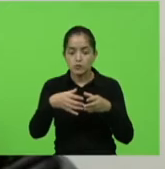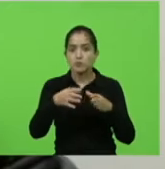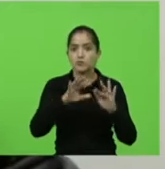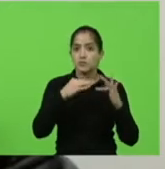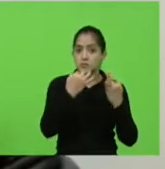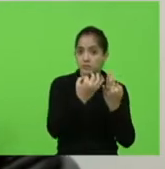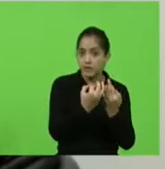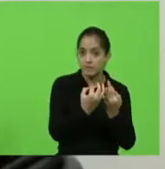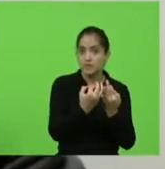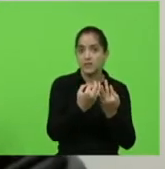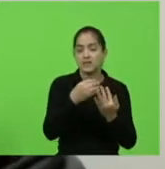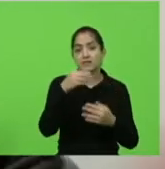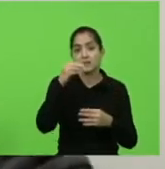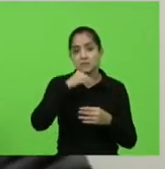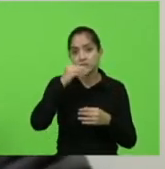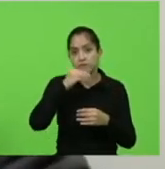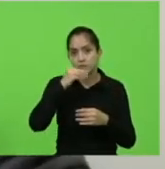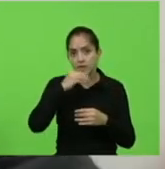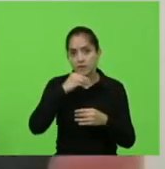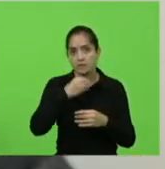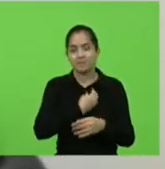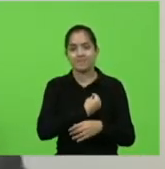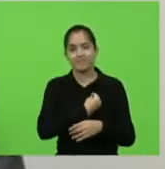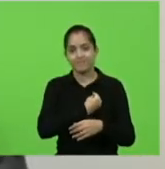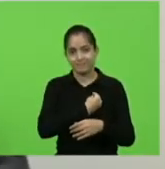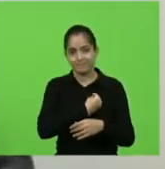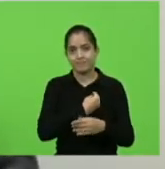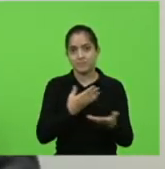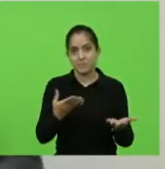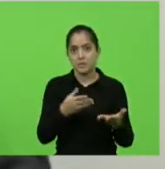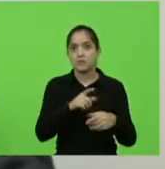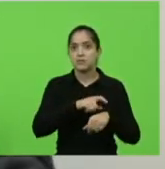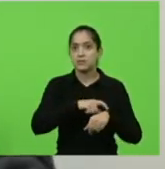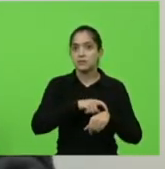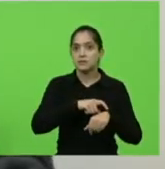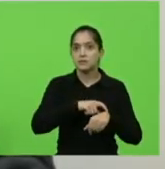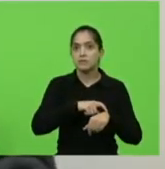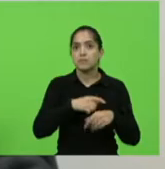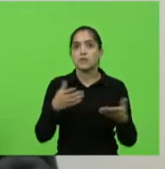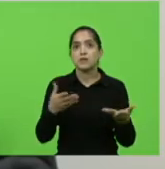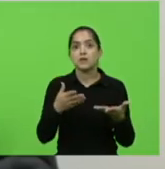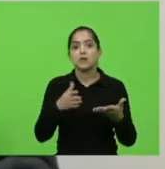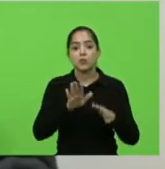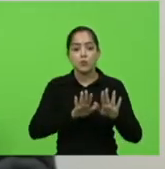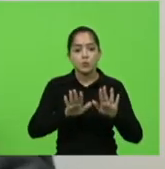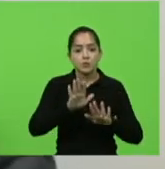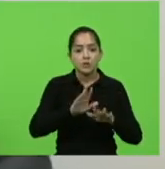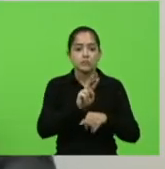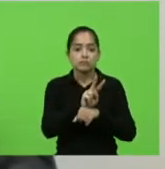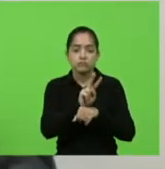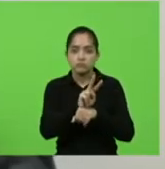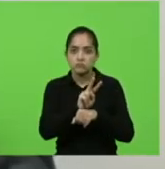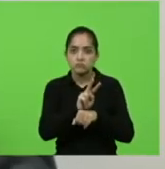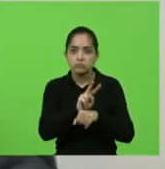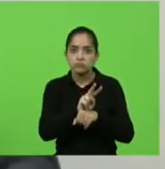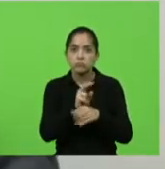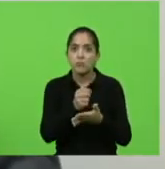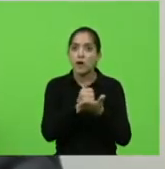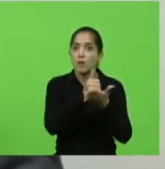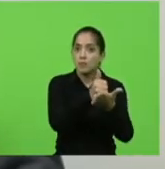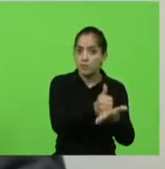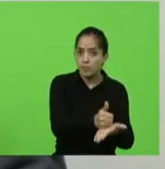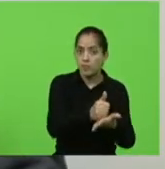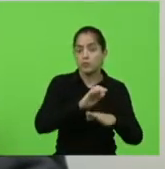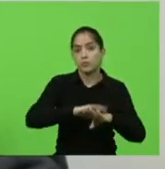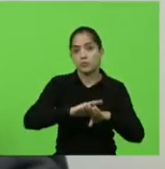estão vivendo e vivem. Portanto, tem que ter todo o cuidado e o próprio amparo do